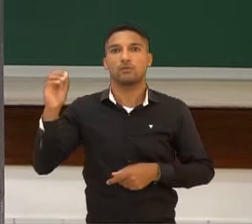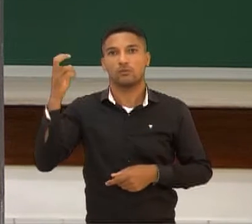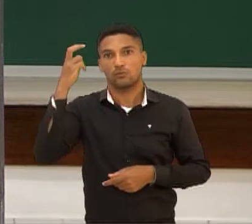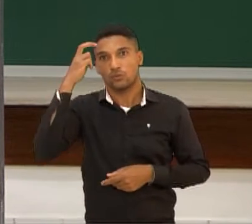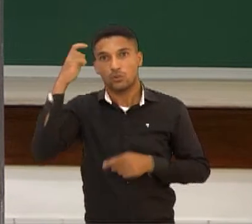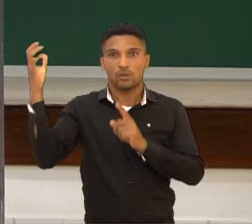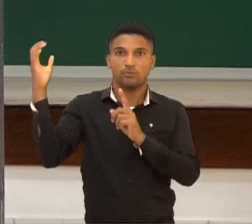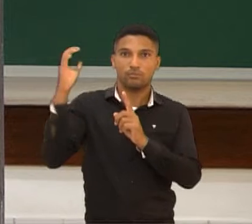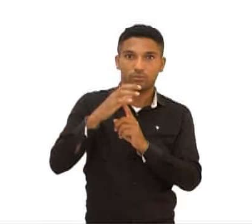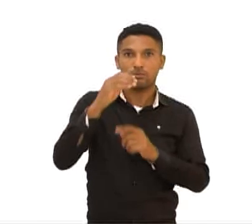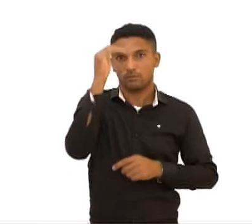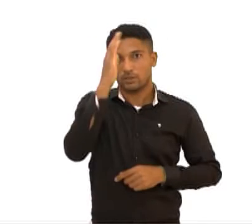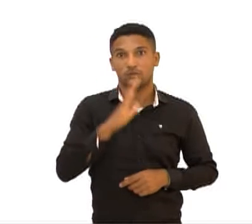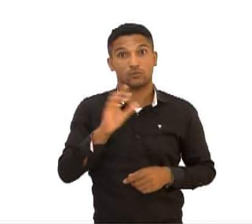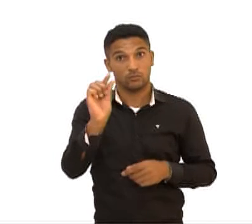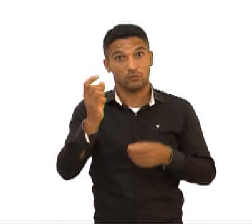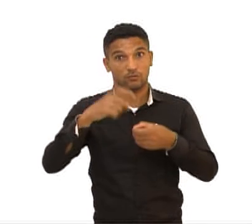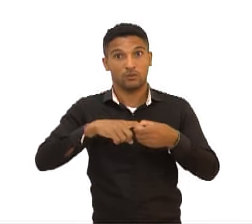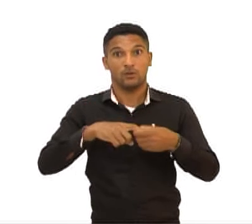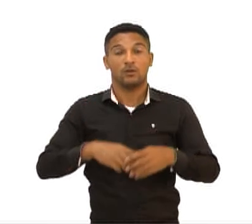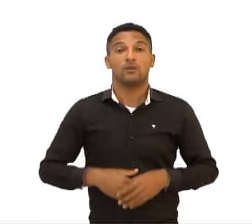ver qual é a resposta.